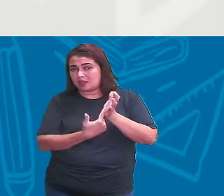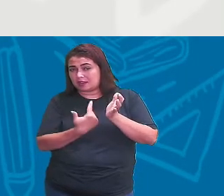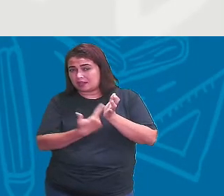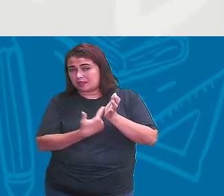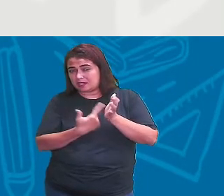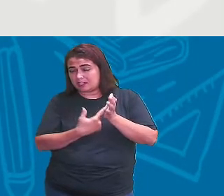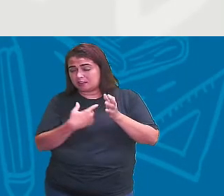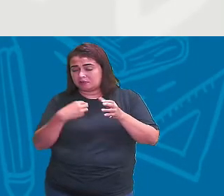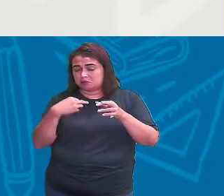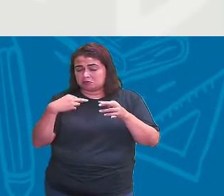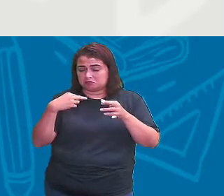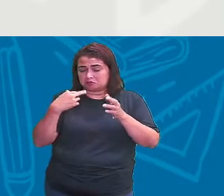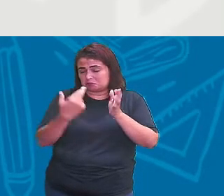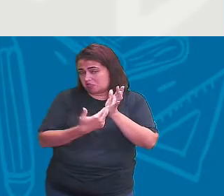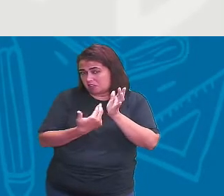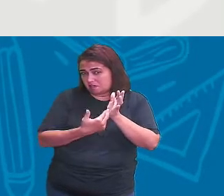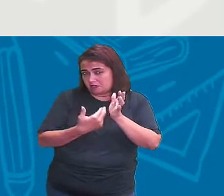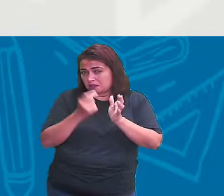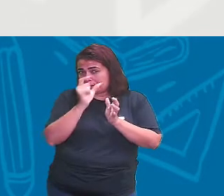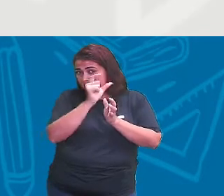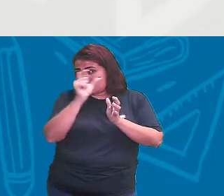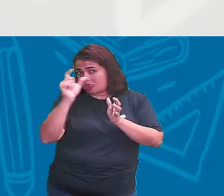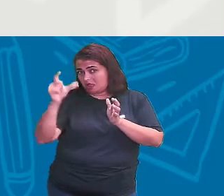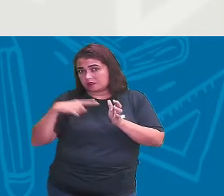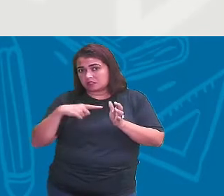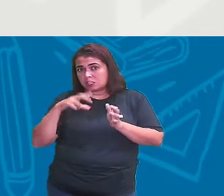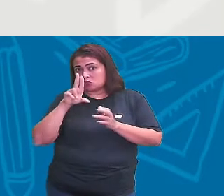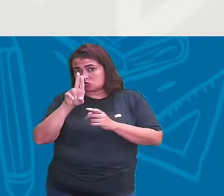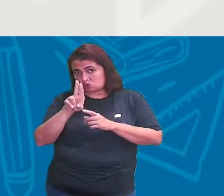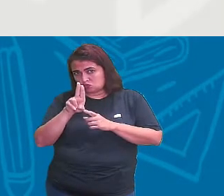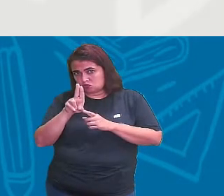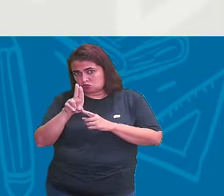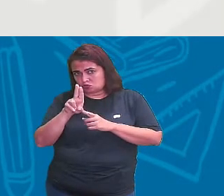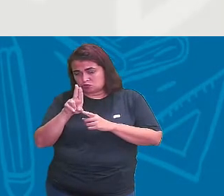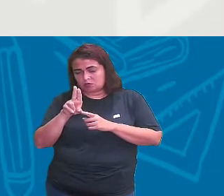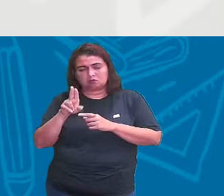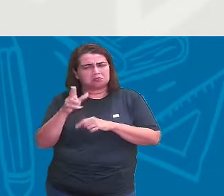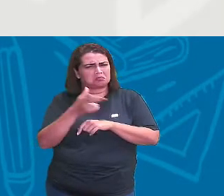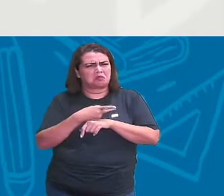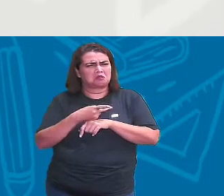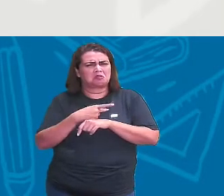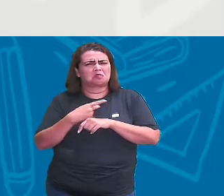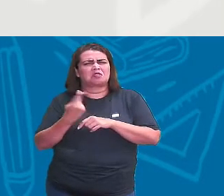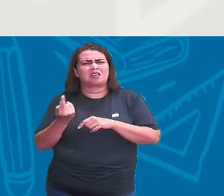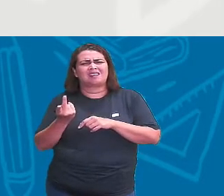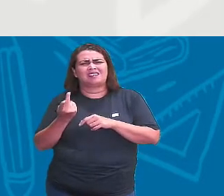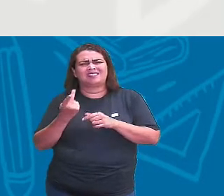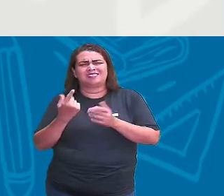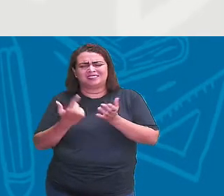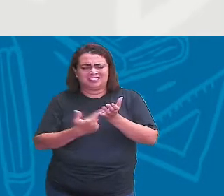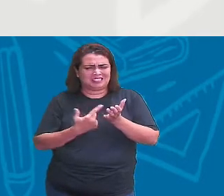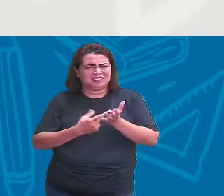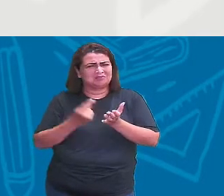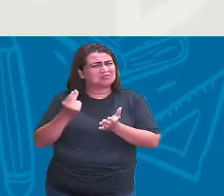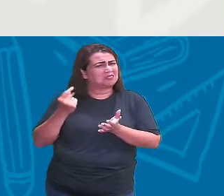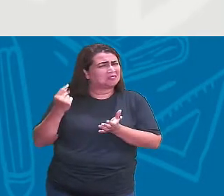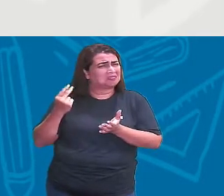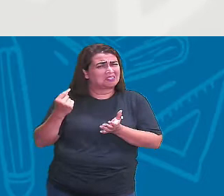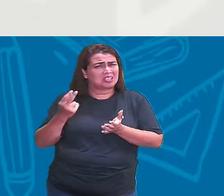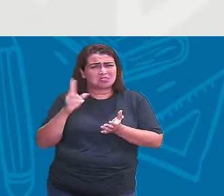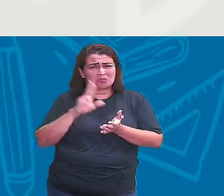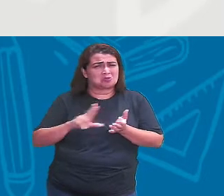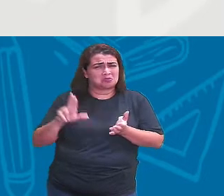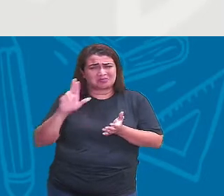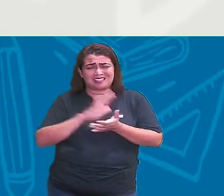livros e revistas palavras que tenham a letra U, tá certo? Pode procurar revista velha ou livros que você não